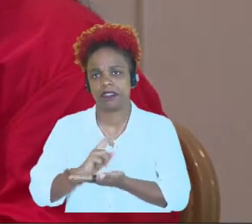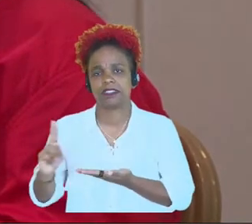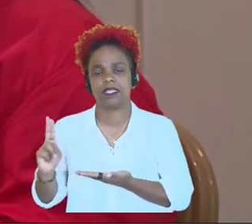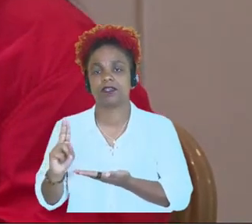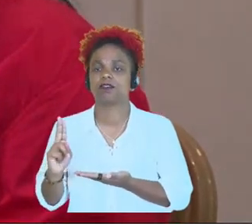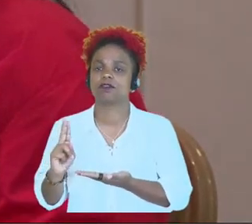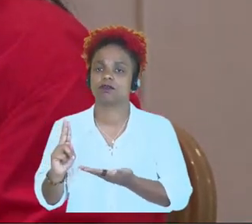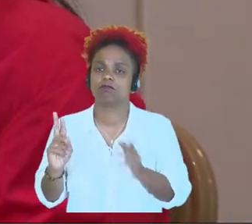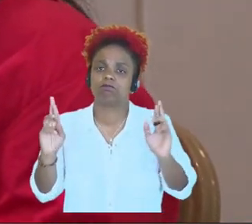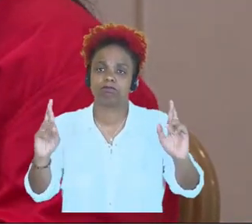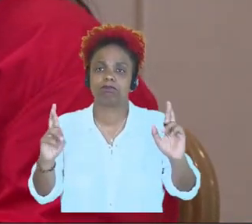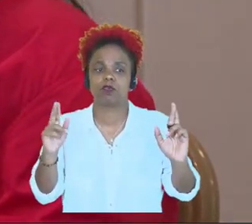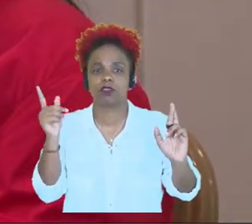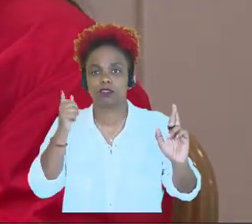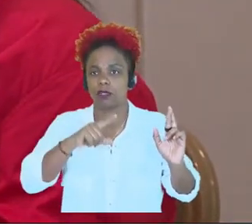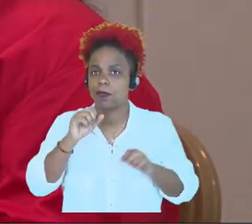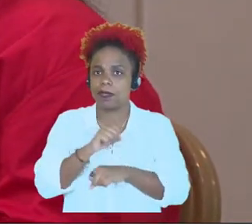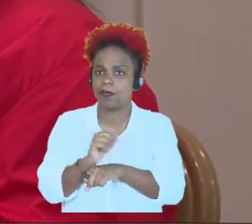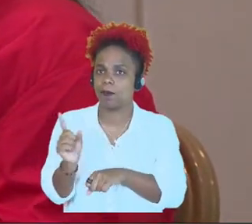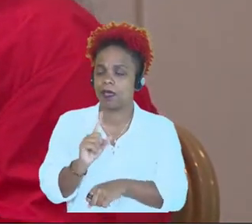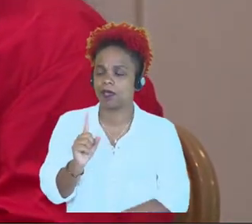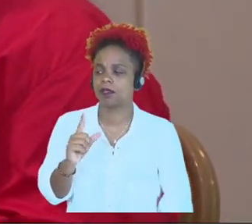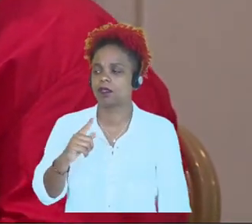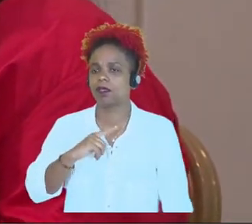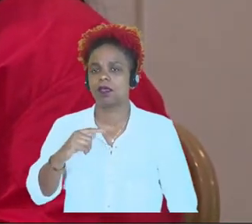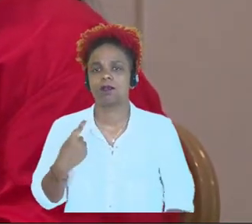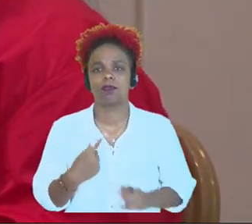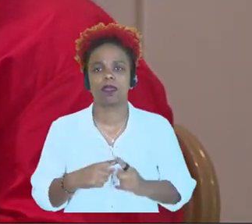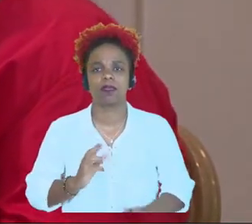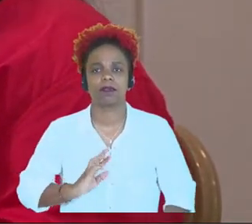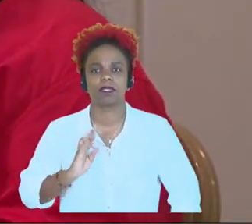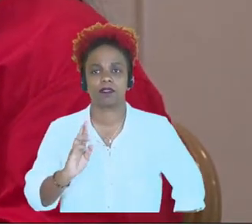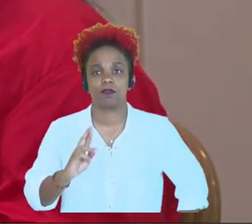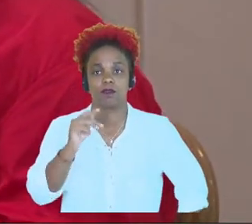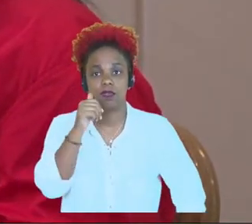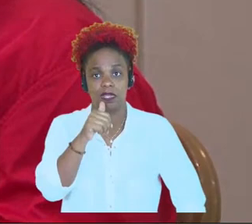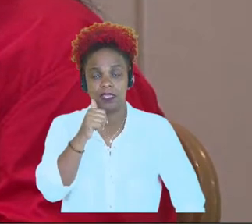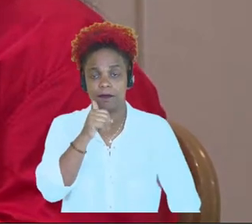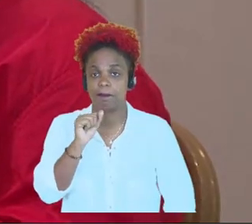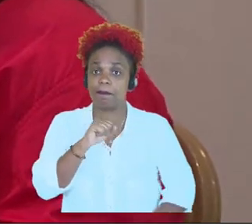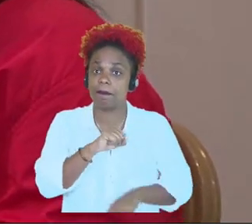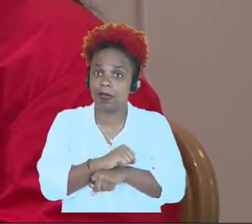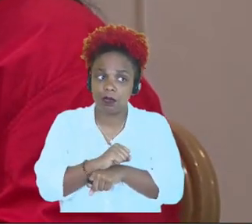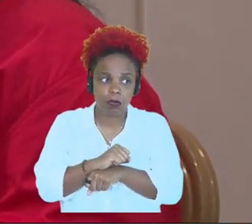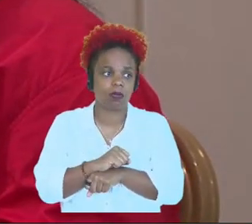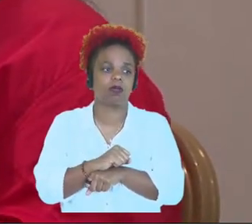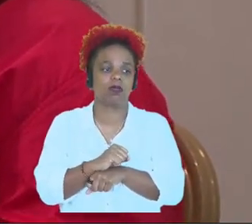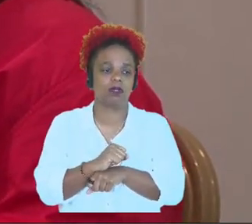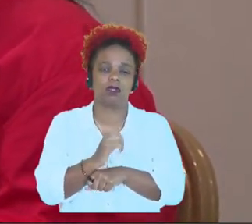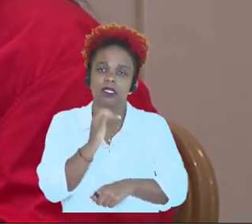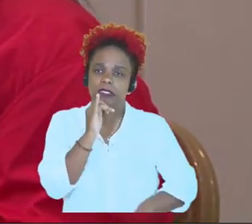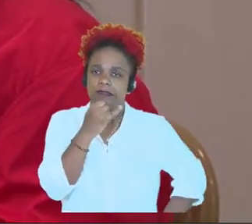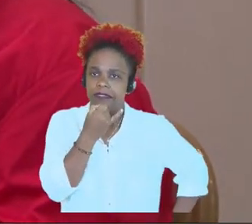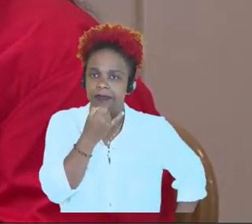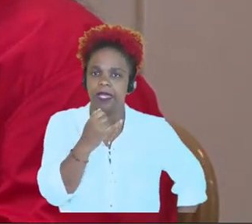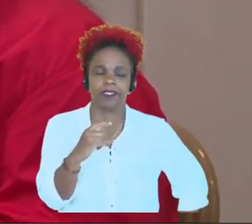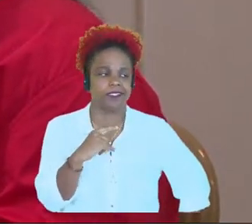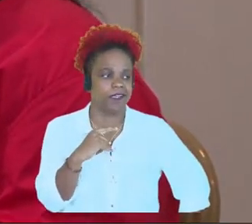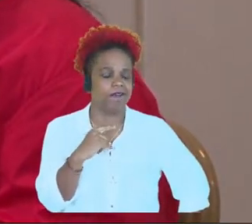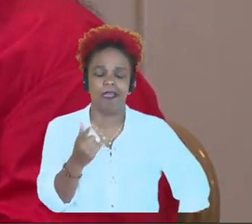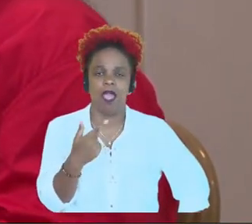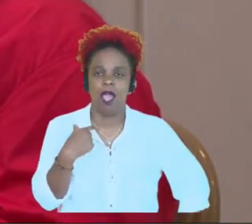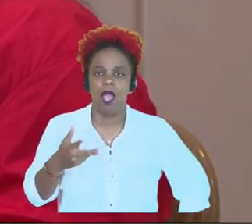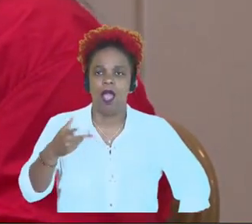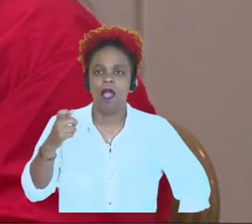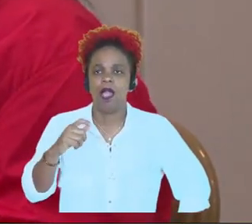caminho siga, né? Que ele não pare. Porque a representação das mulheres claramente parou. Infelizmente, não deu tempo de eu checar lá, mas foi